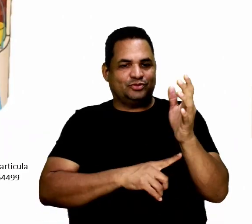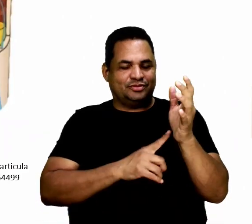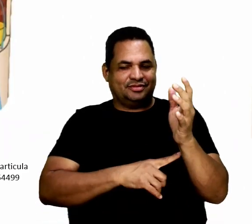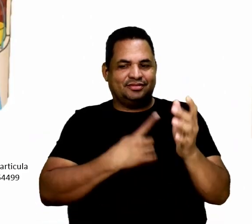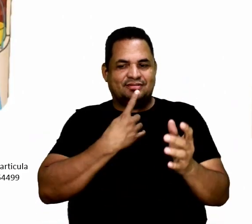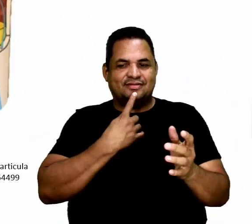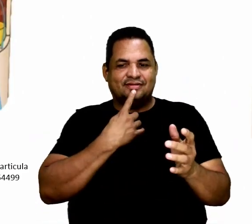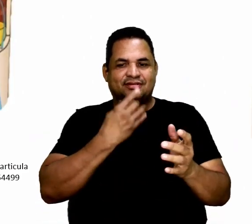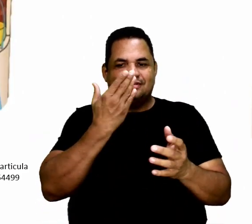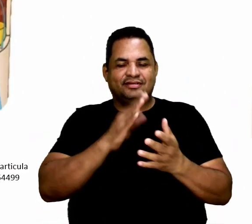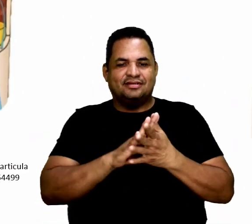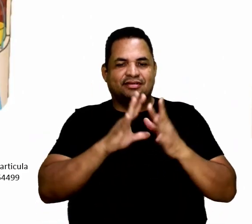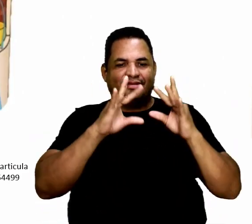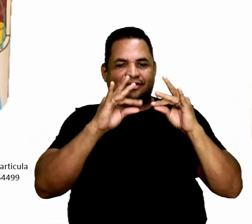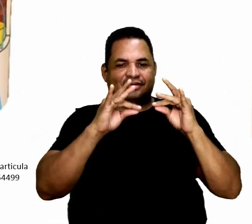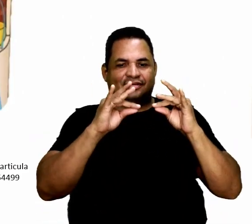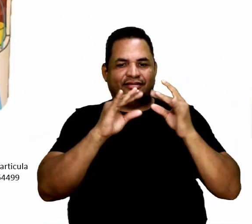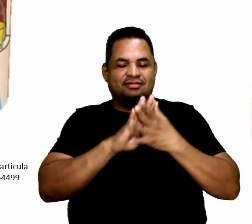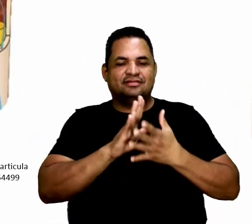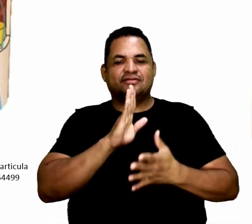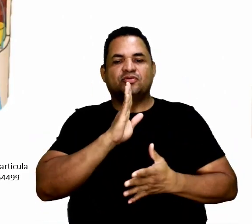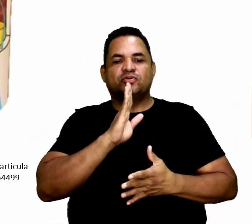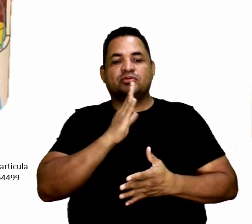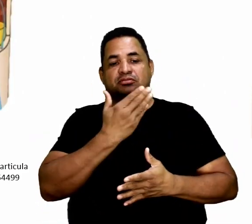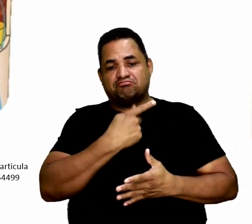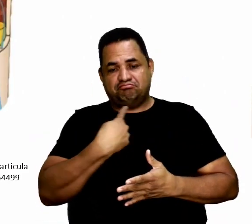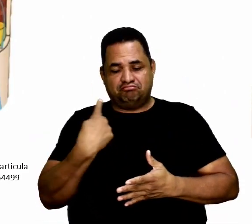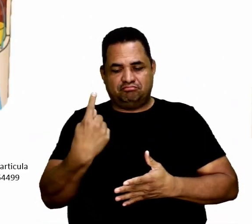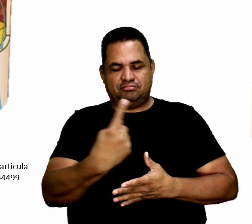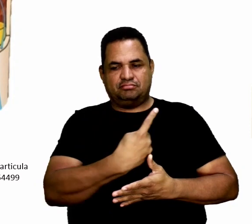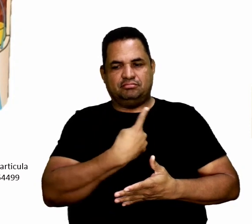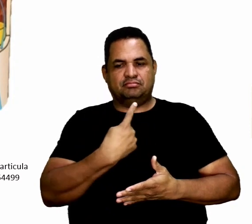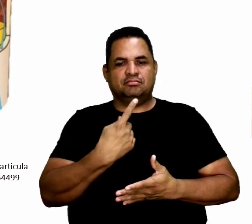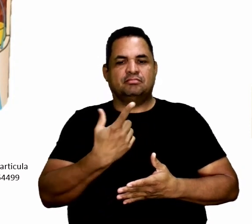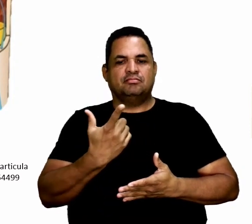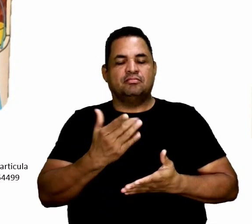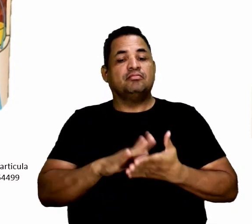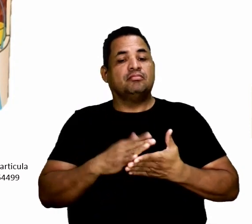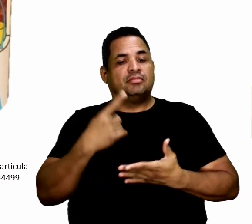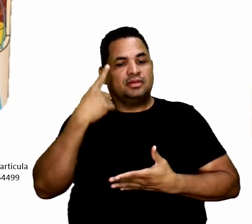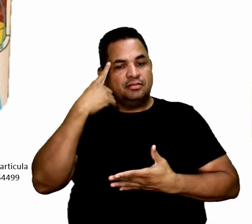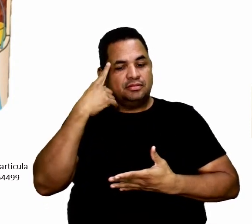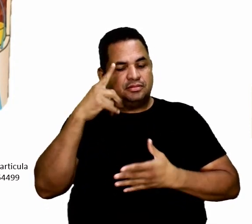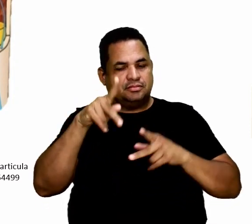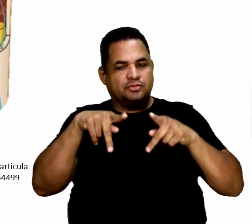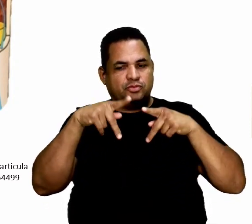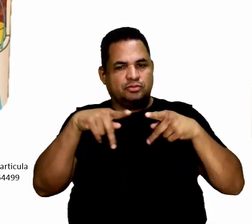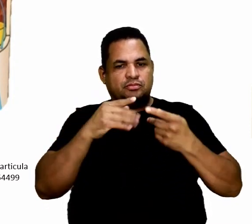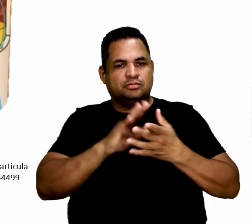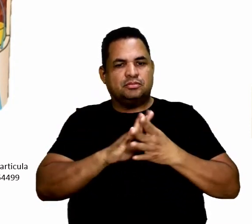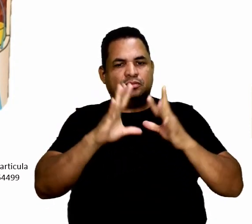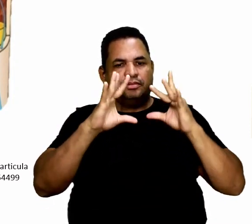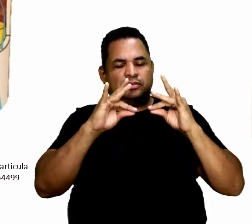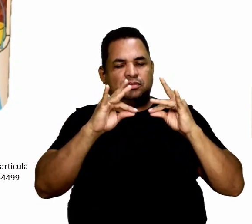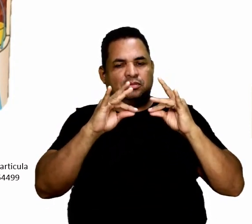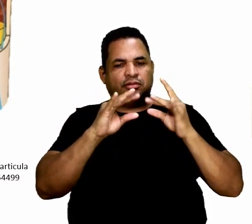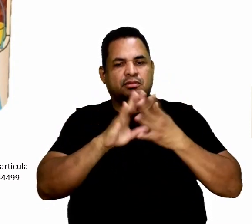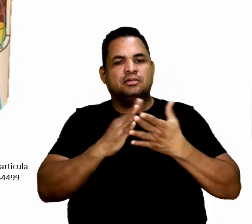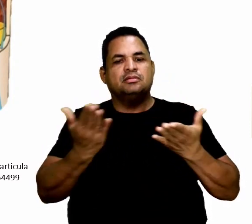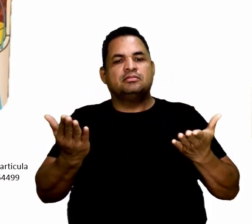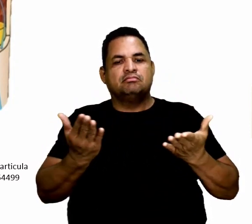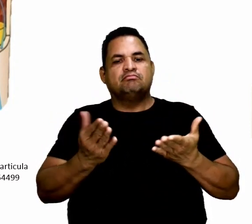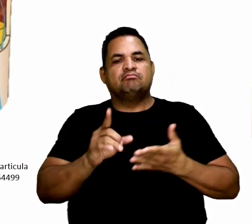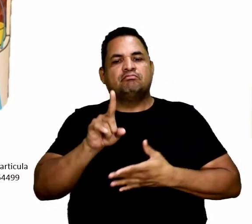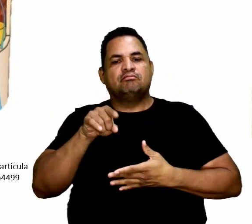é esse líquido tão conhecido aí da gente, né? E eu acho que é até popular falar que o sangue, ele